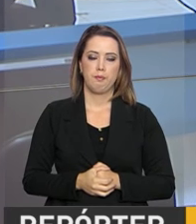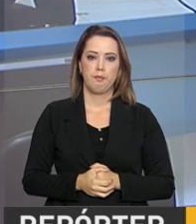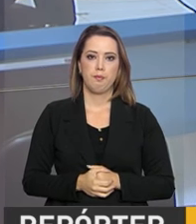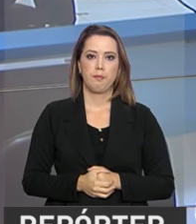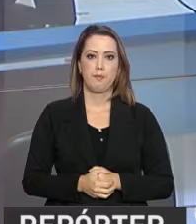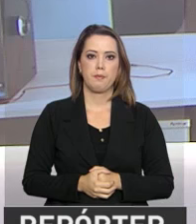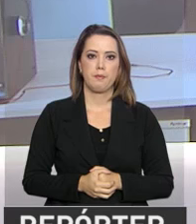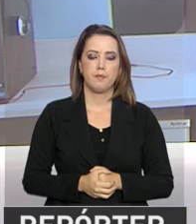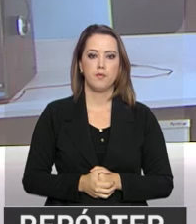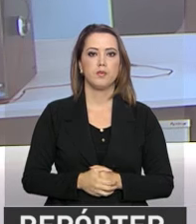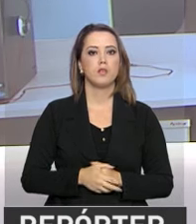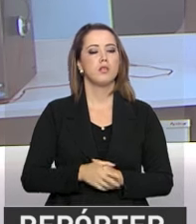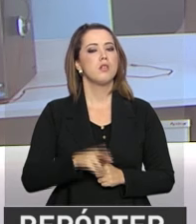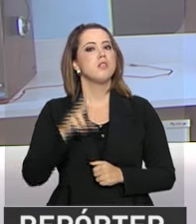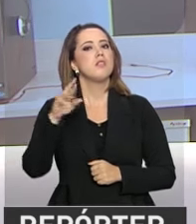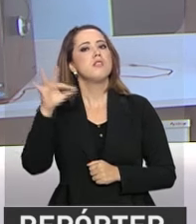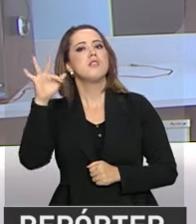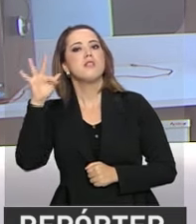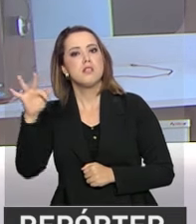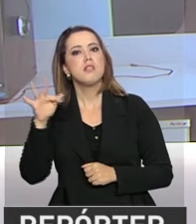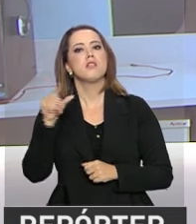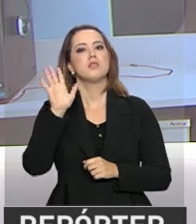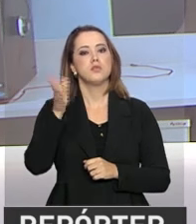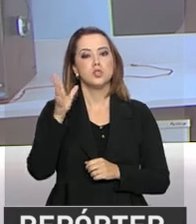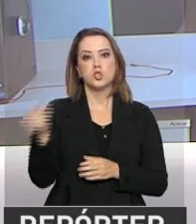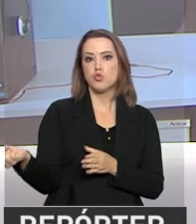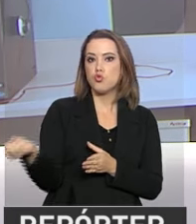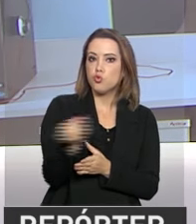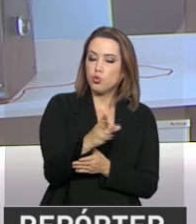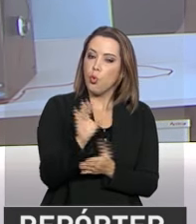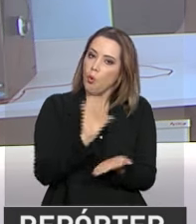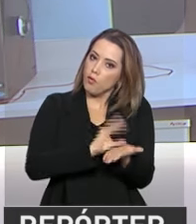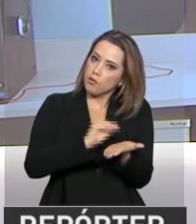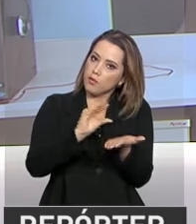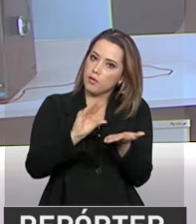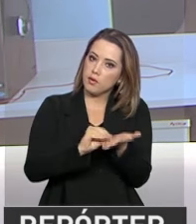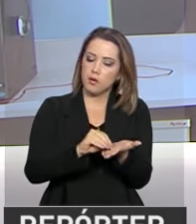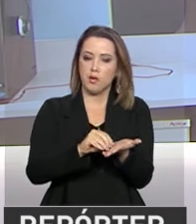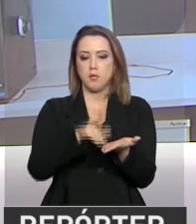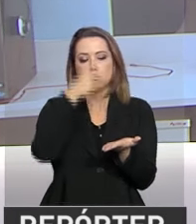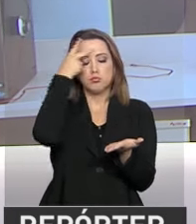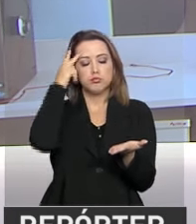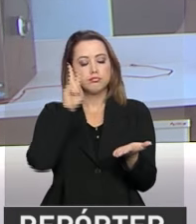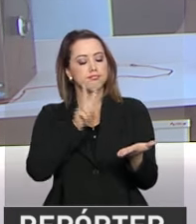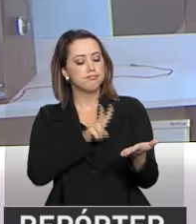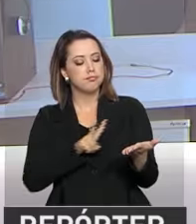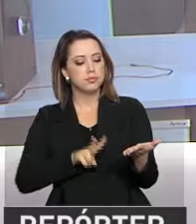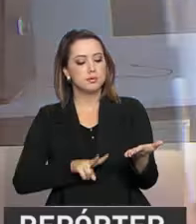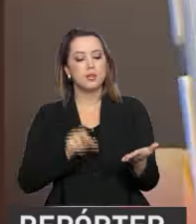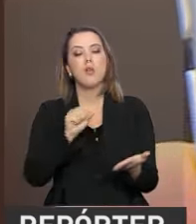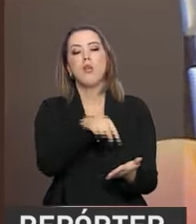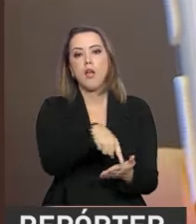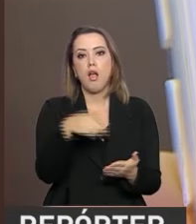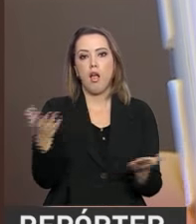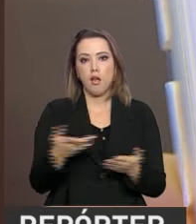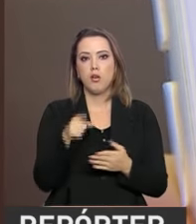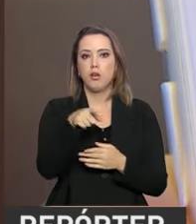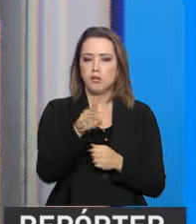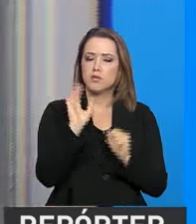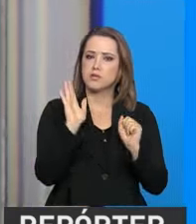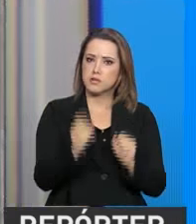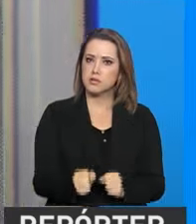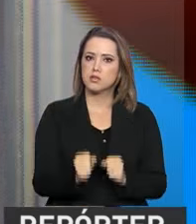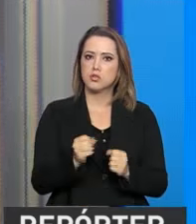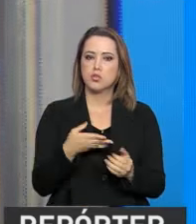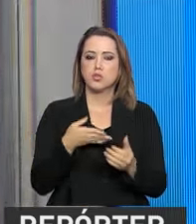receita.fazenda.gov.br. E a Receita Federal está com uma nova versão de aplicativo para pessoa física. A partir de agora, o contribuinte pode emitir